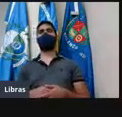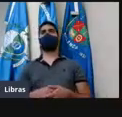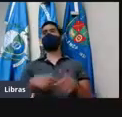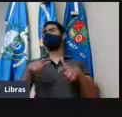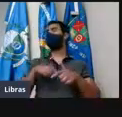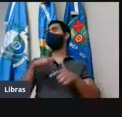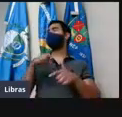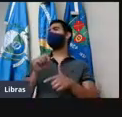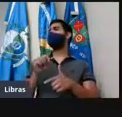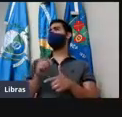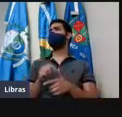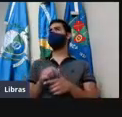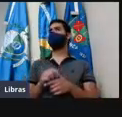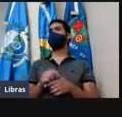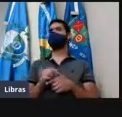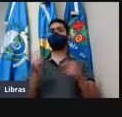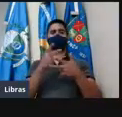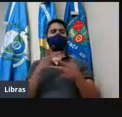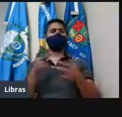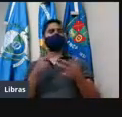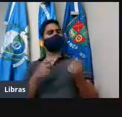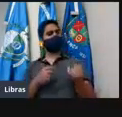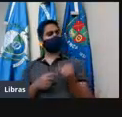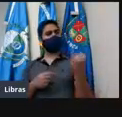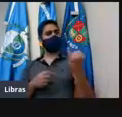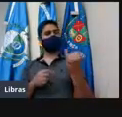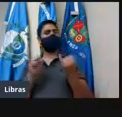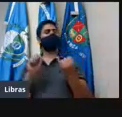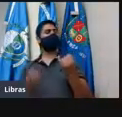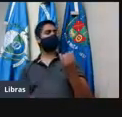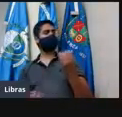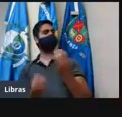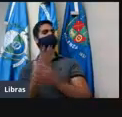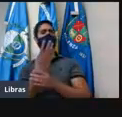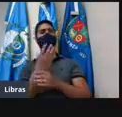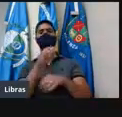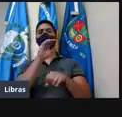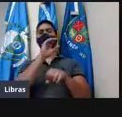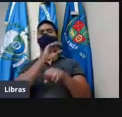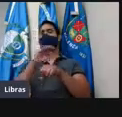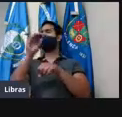contempla um fato importante, que é a criação de um concurso,